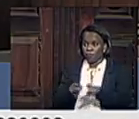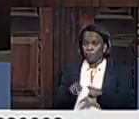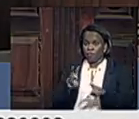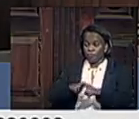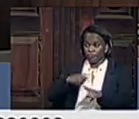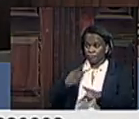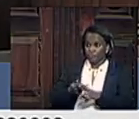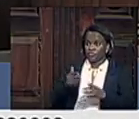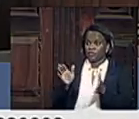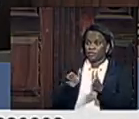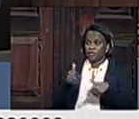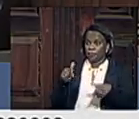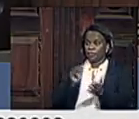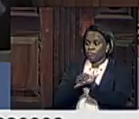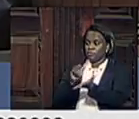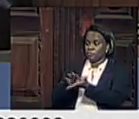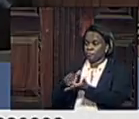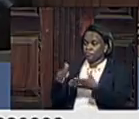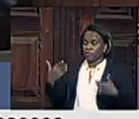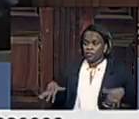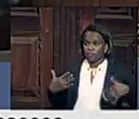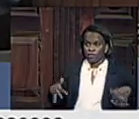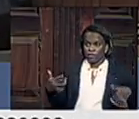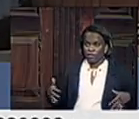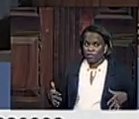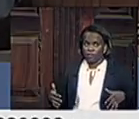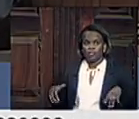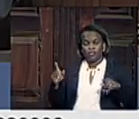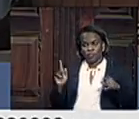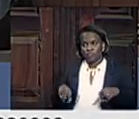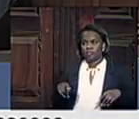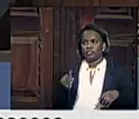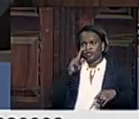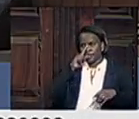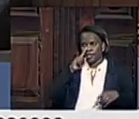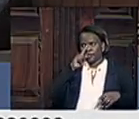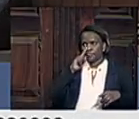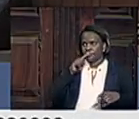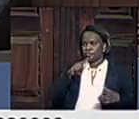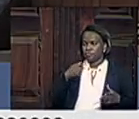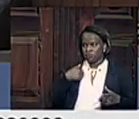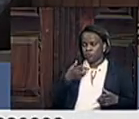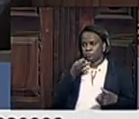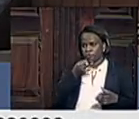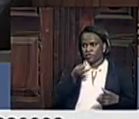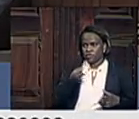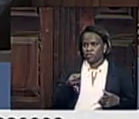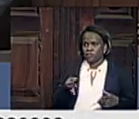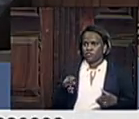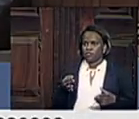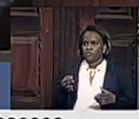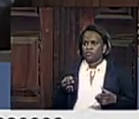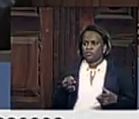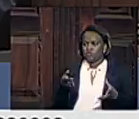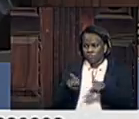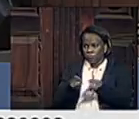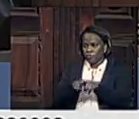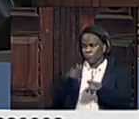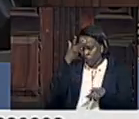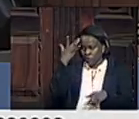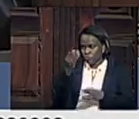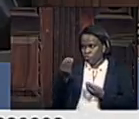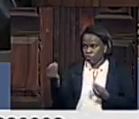aumento de desemprego é uma matéria de extrema gravidade e, na minha opinião, e na opinião de muitos,